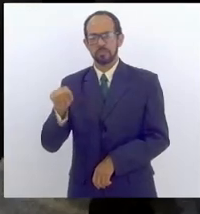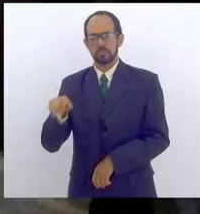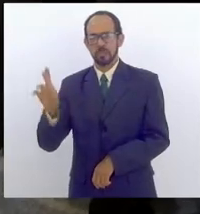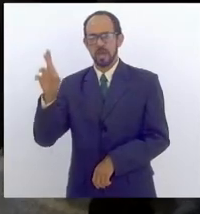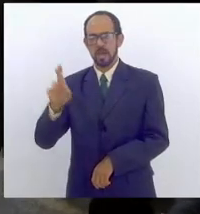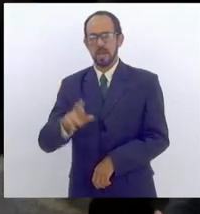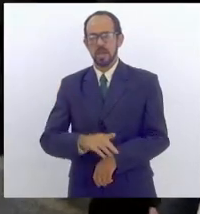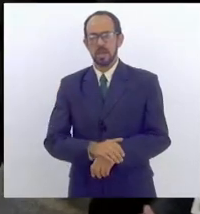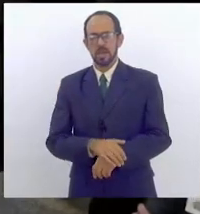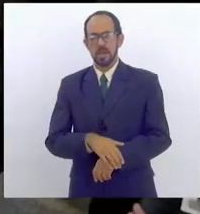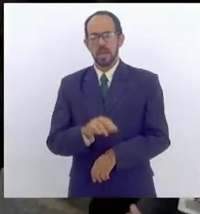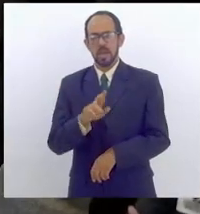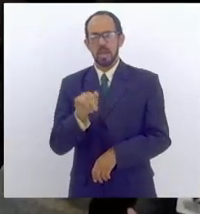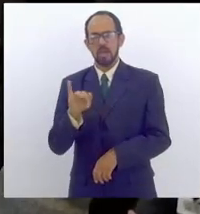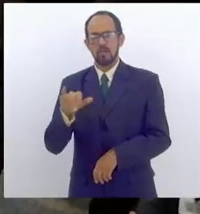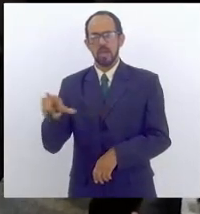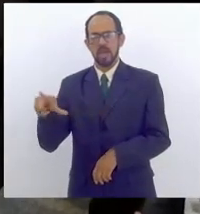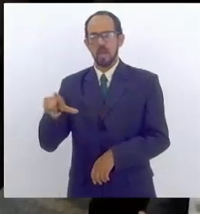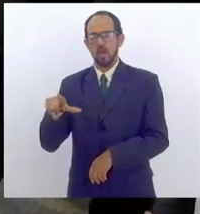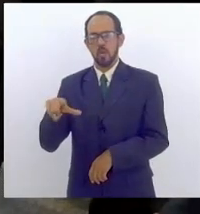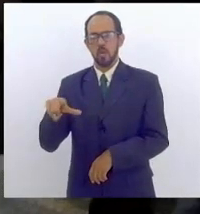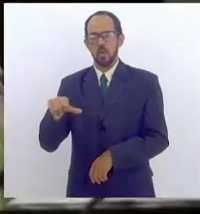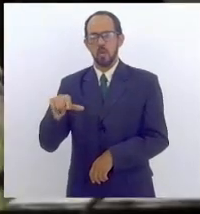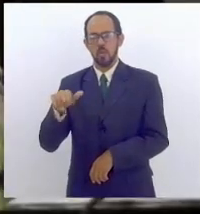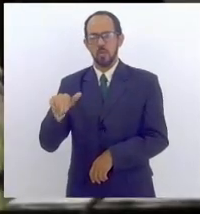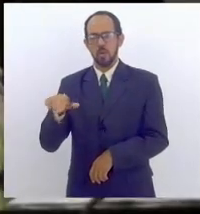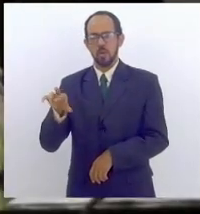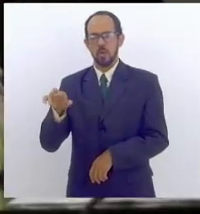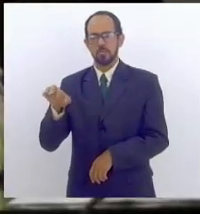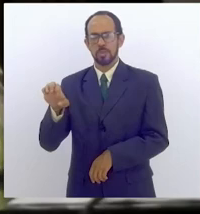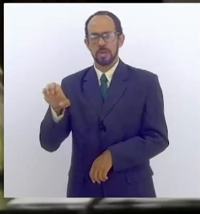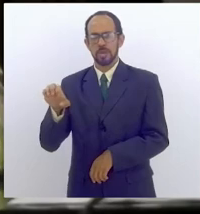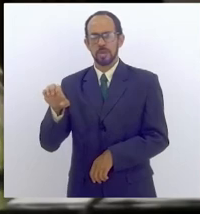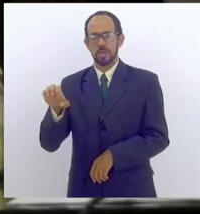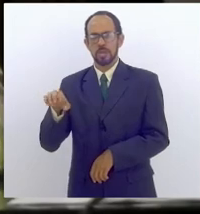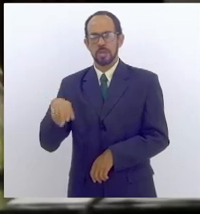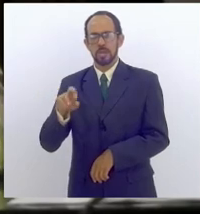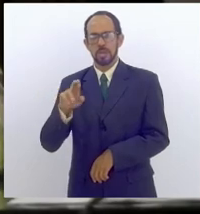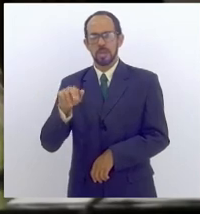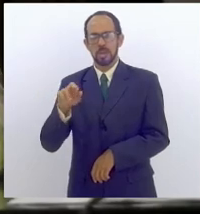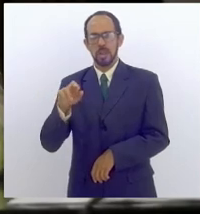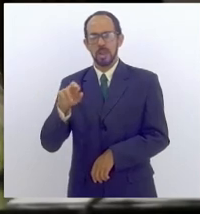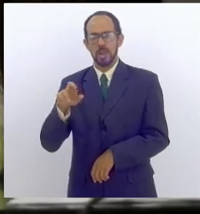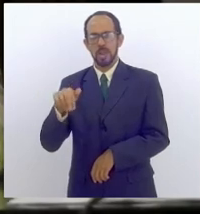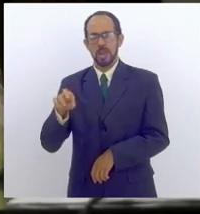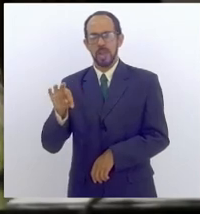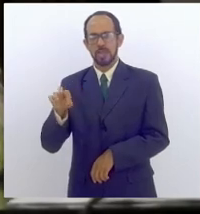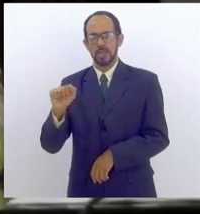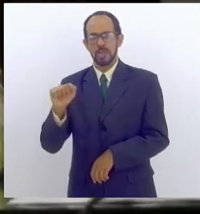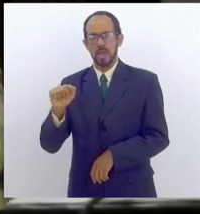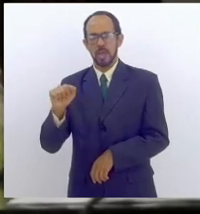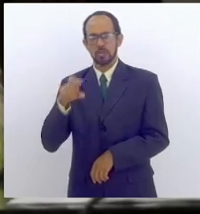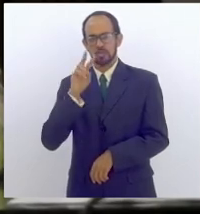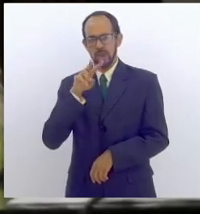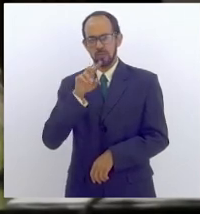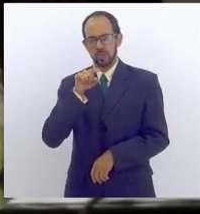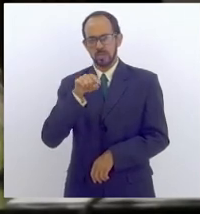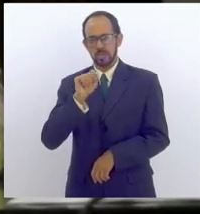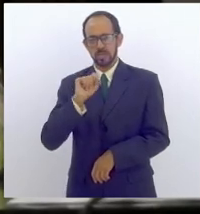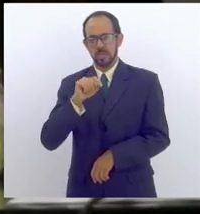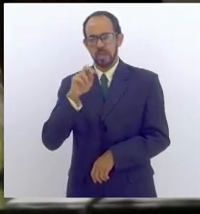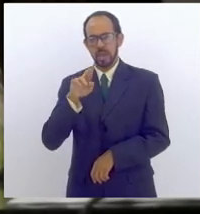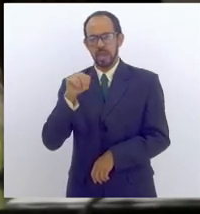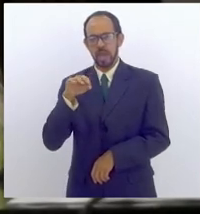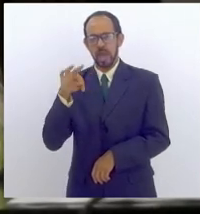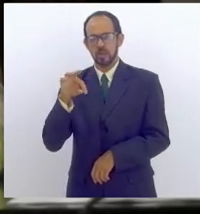Presente. Rafael Nobre. Rafael está ali. Renata Souza, já vi. Renato